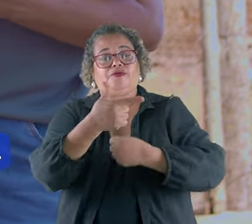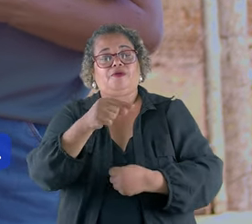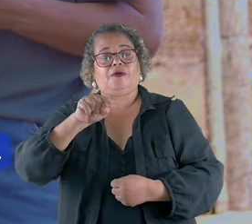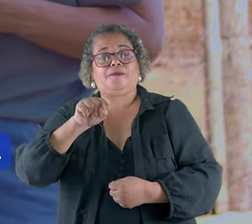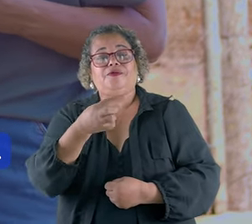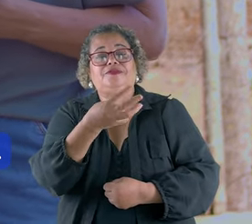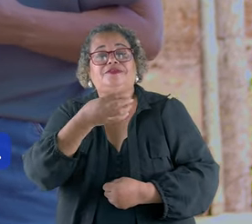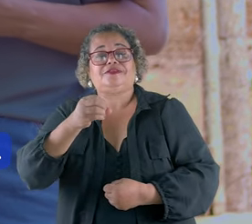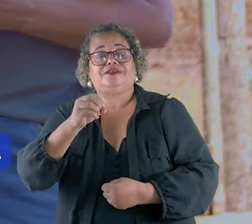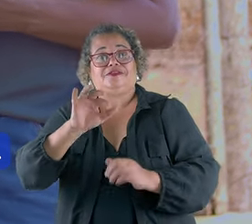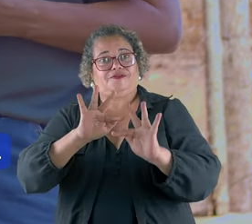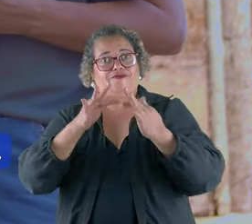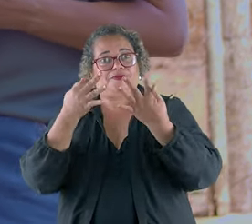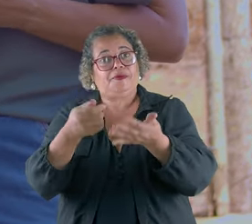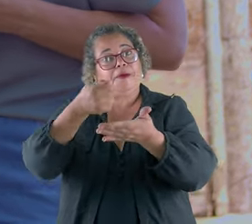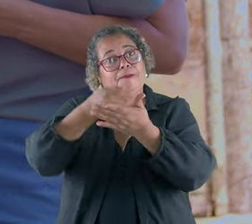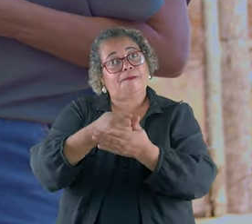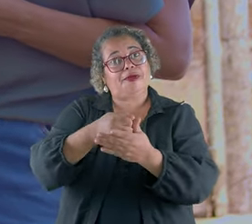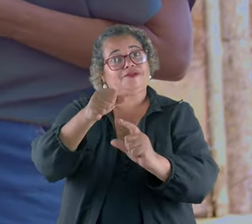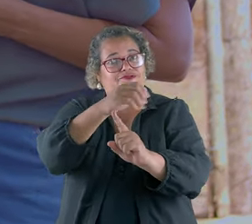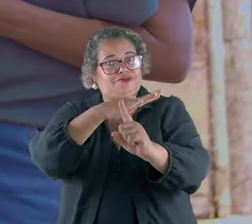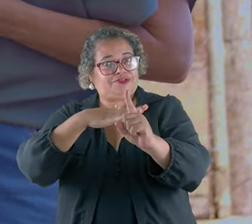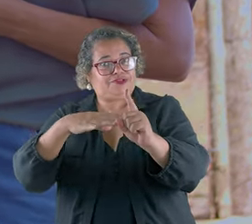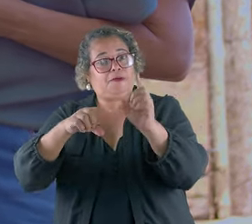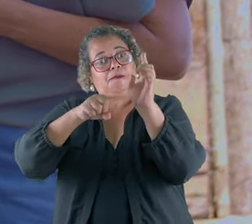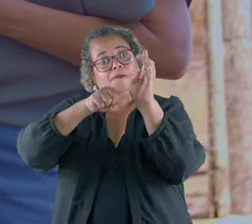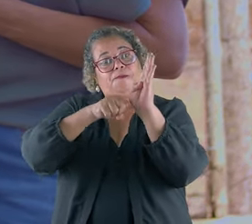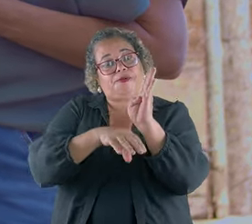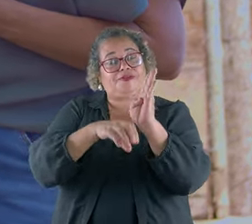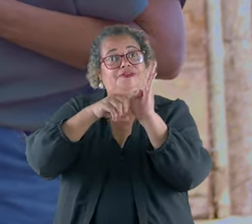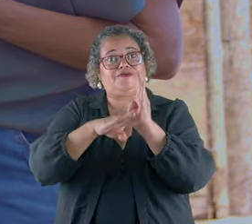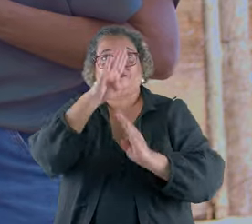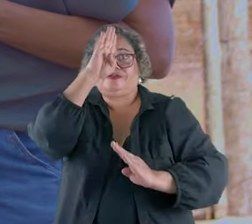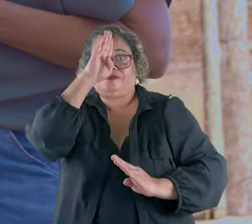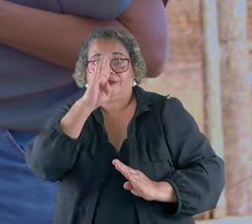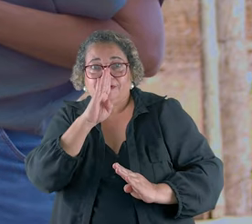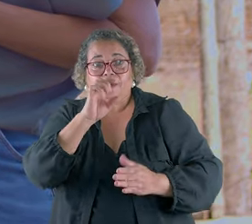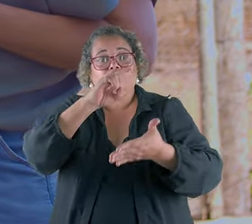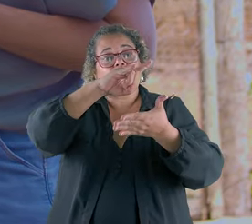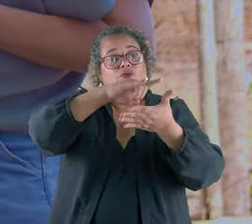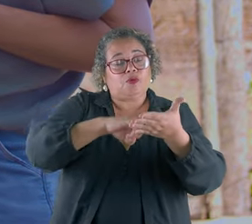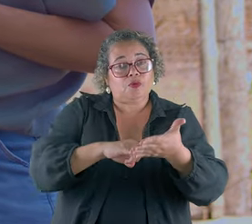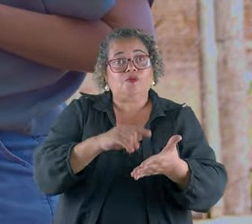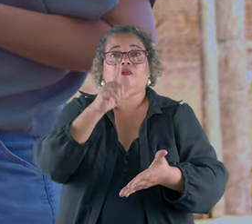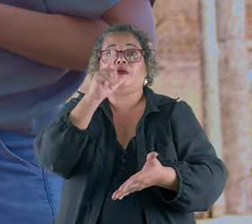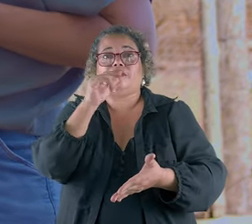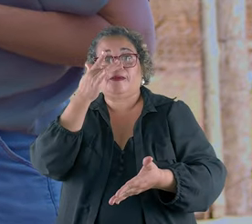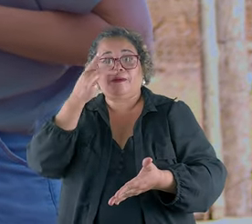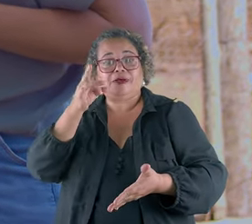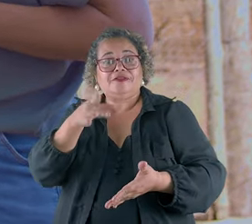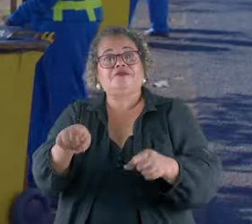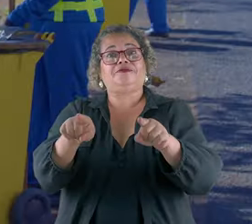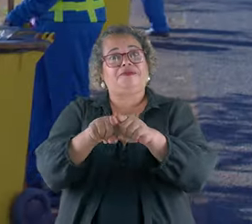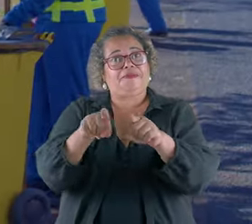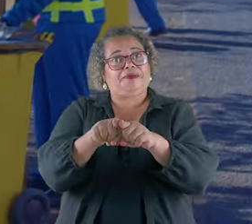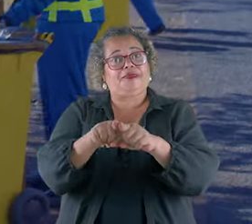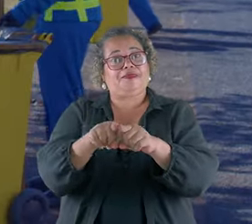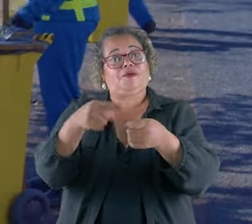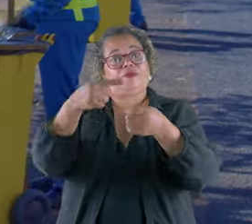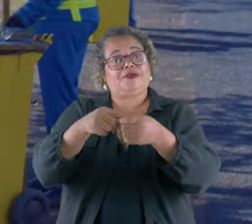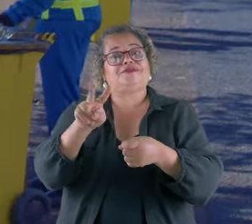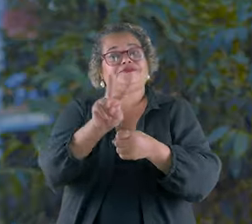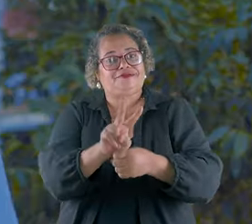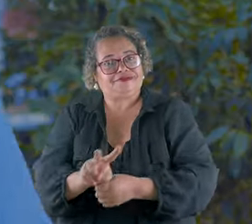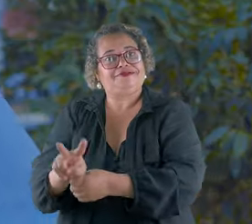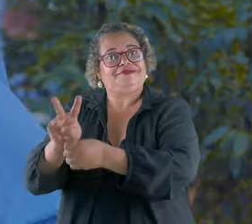2.300 famílias com a tarifa social. Um benefício de isenção total nas contas de água e na taxa da coleta de lixo. Uma cidade